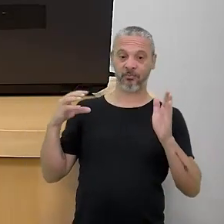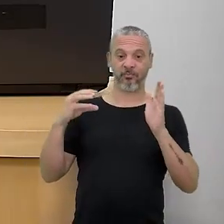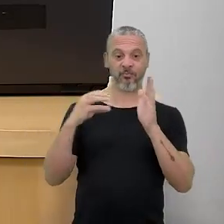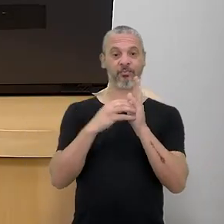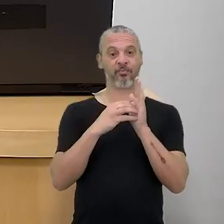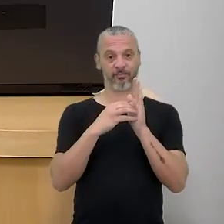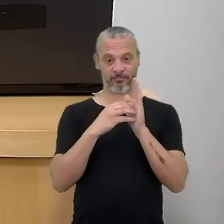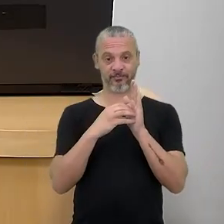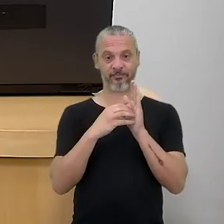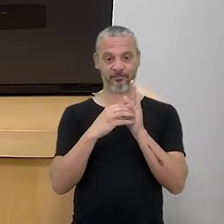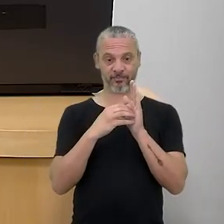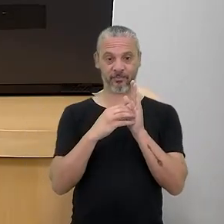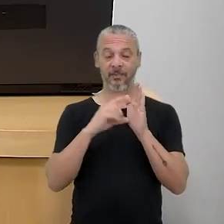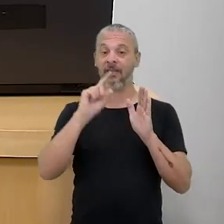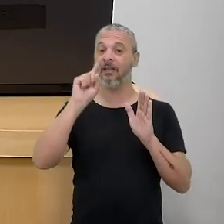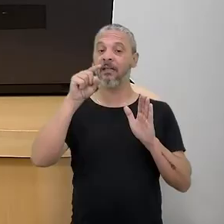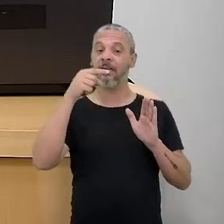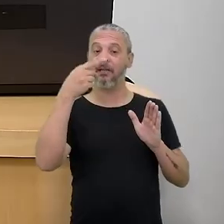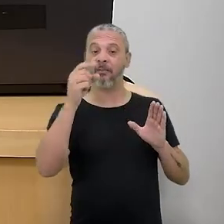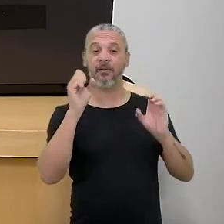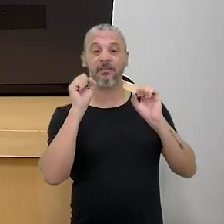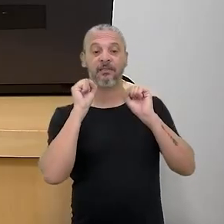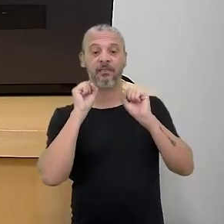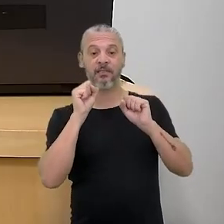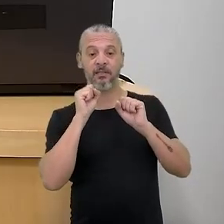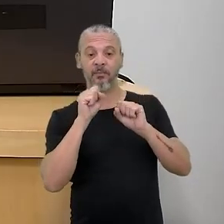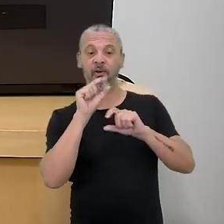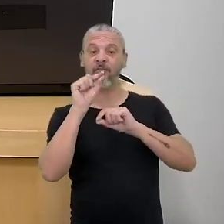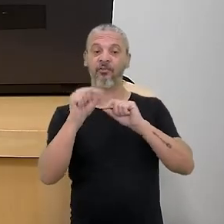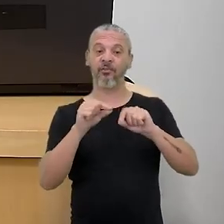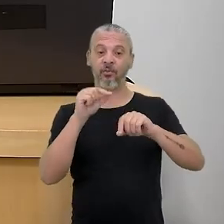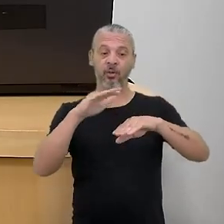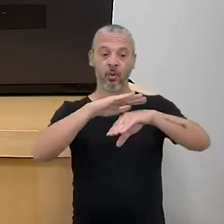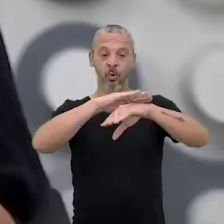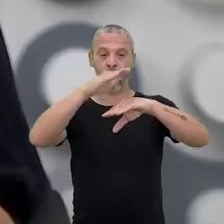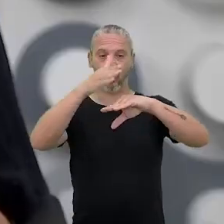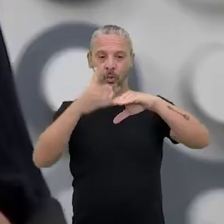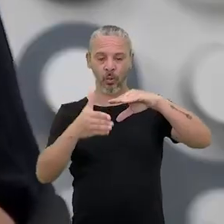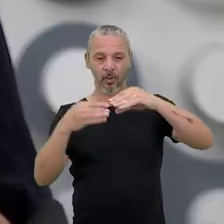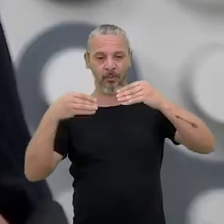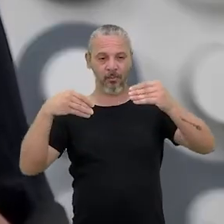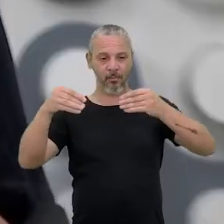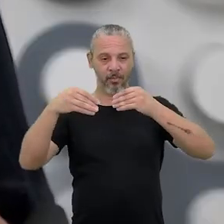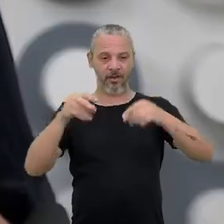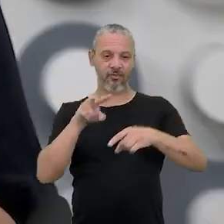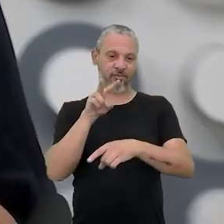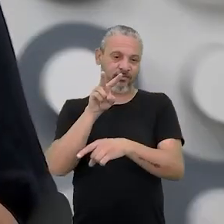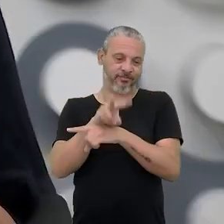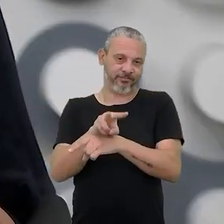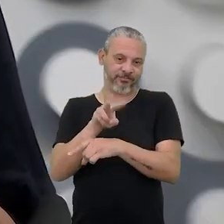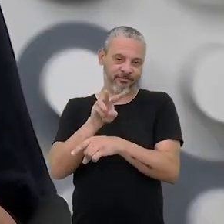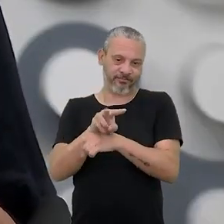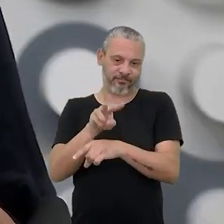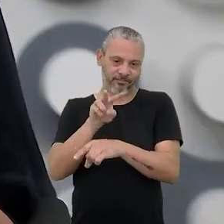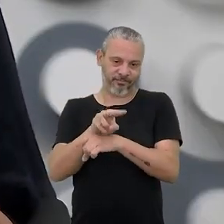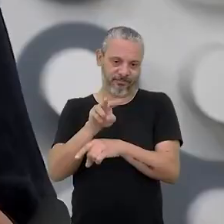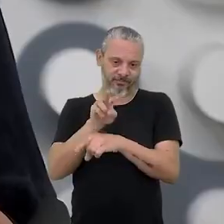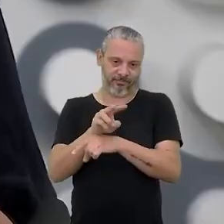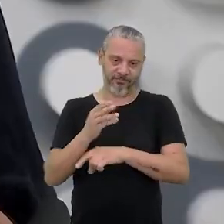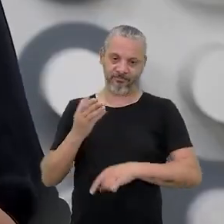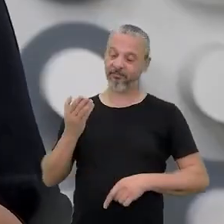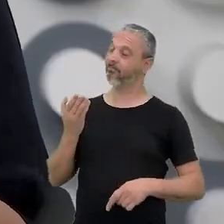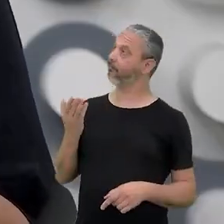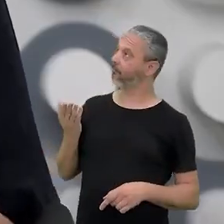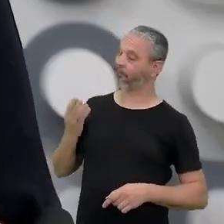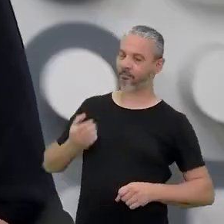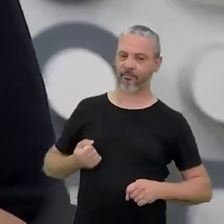shield aqui dentro. E aí vocês podem fazer como eu fiz aqui, que eu coloquei um plásticozinho para proteger a shield